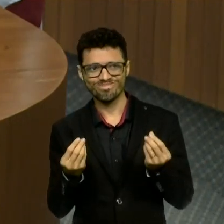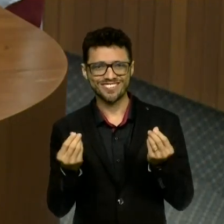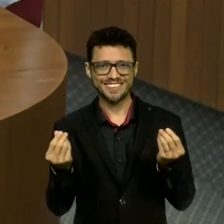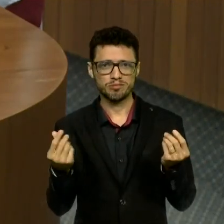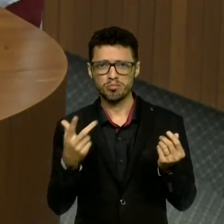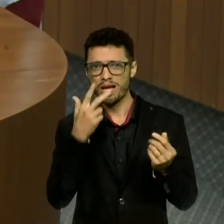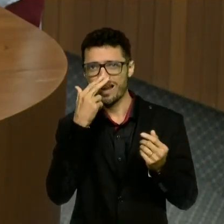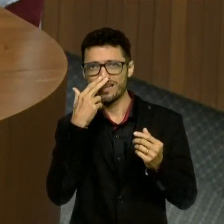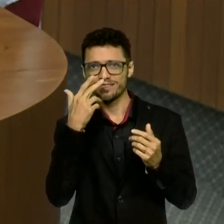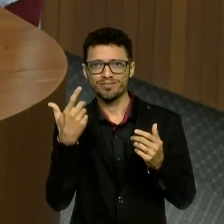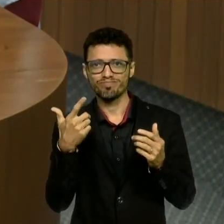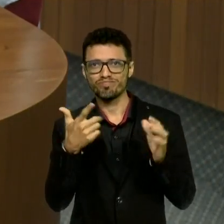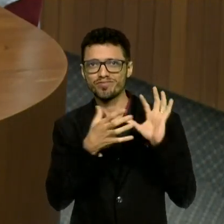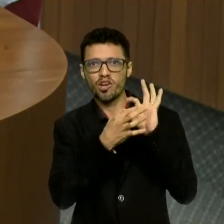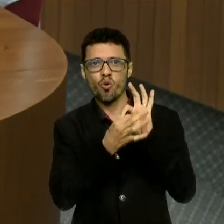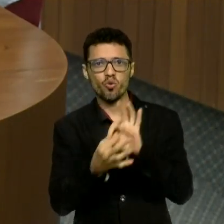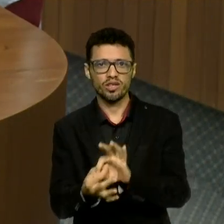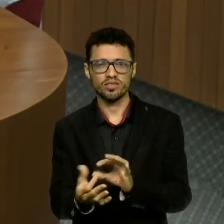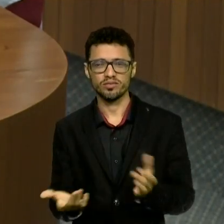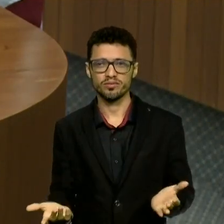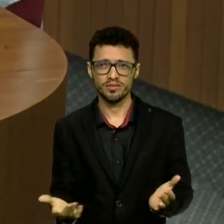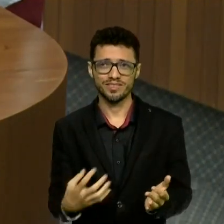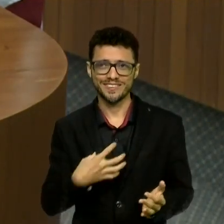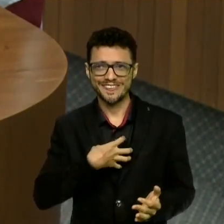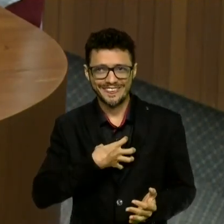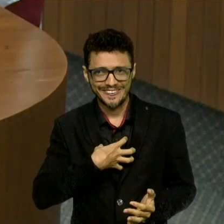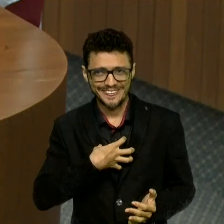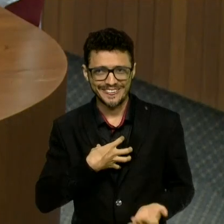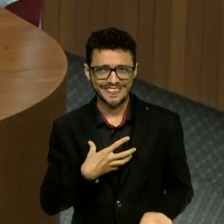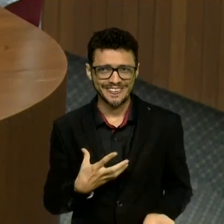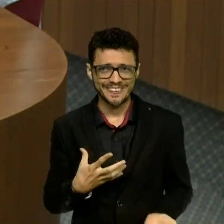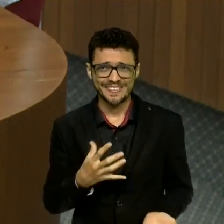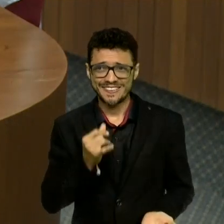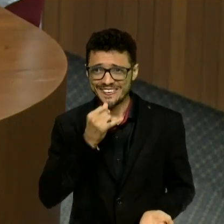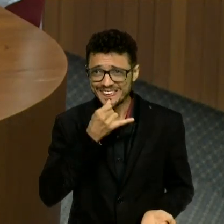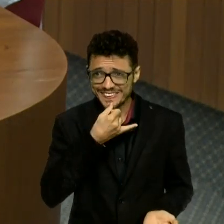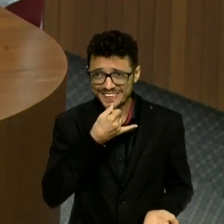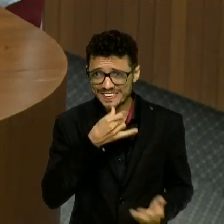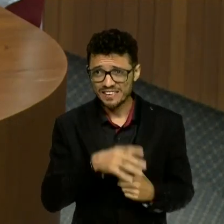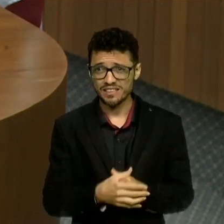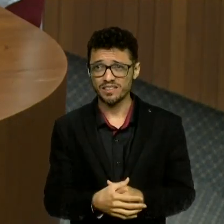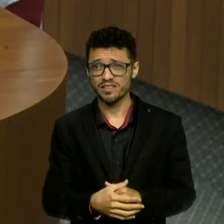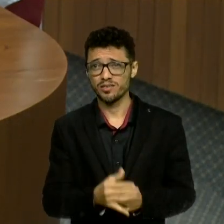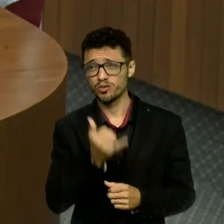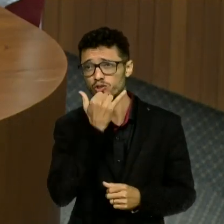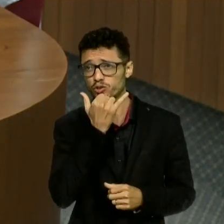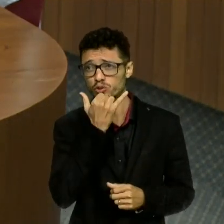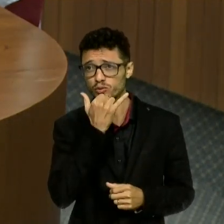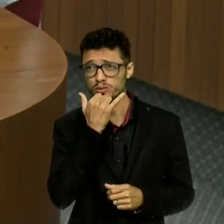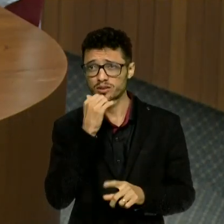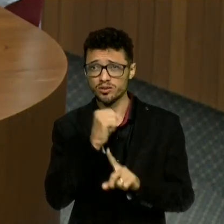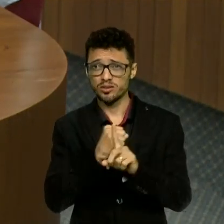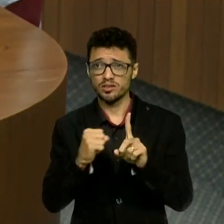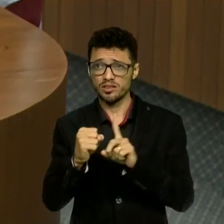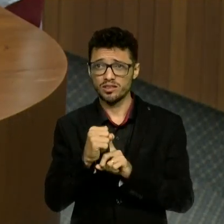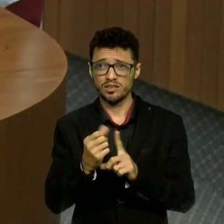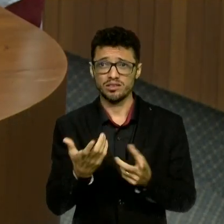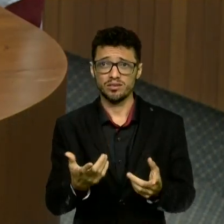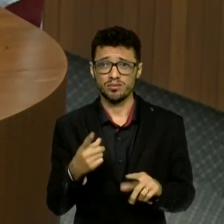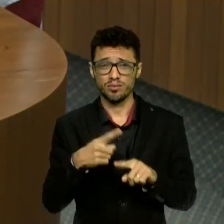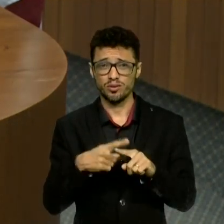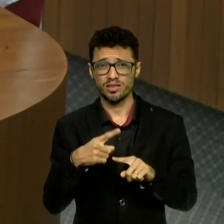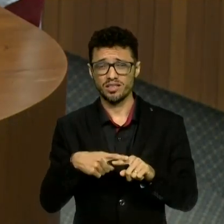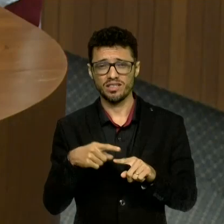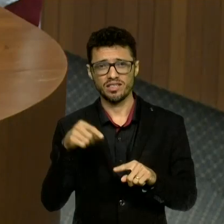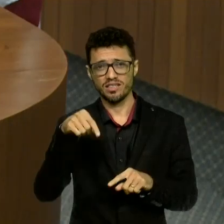E lamento muito. Há coisas que a gente tem de lamentar na vida. Eu peço até desculpas para a sociedade, porque esse tipo de cena não é cena do parlamento, mas